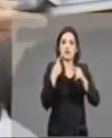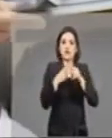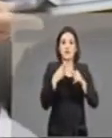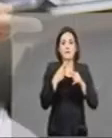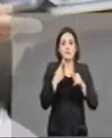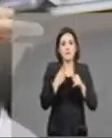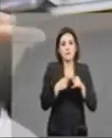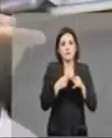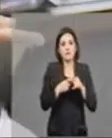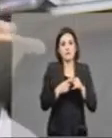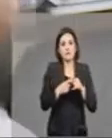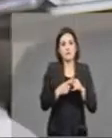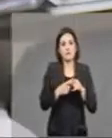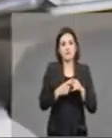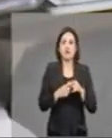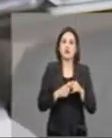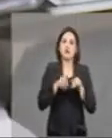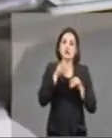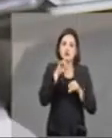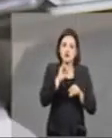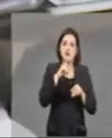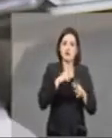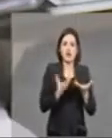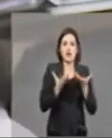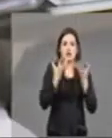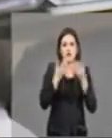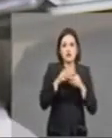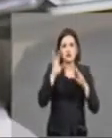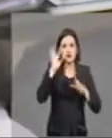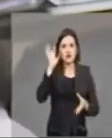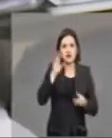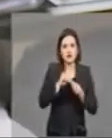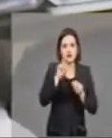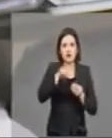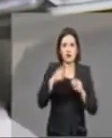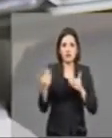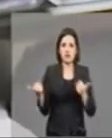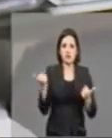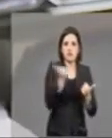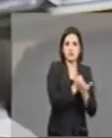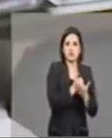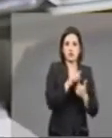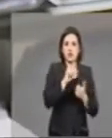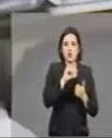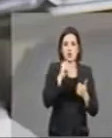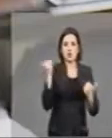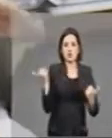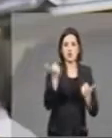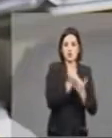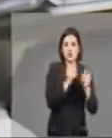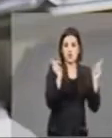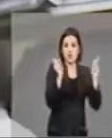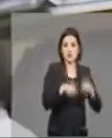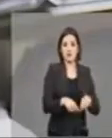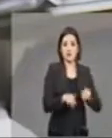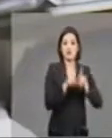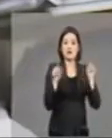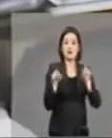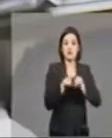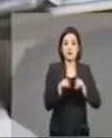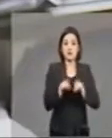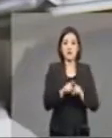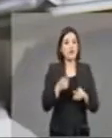entendeu usurpada a competência, porque não se pode alcançar os membros do Congresso Nacional. E, a fortiori, a prova também não